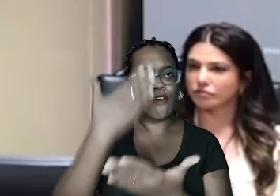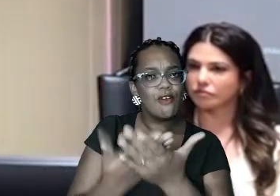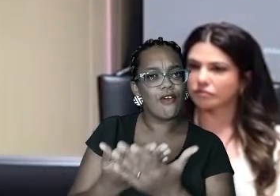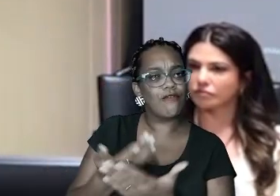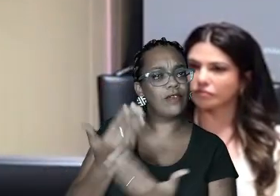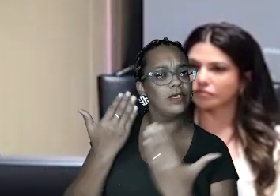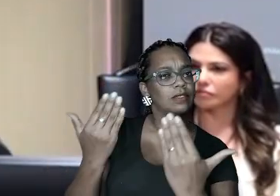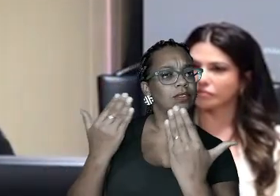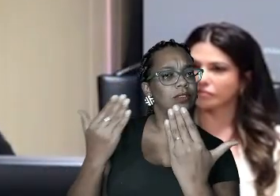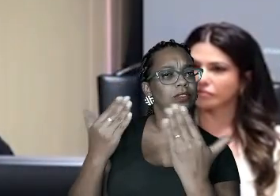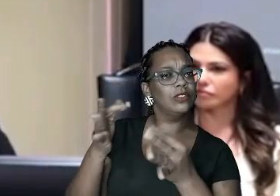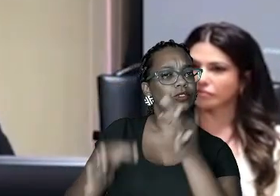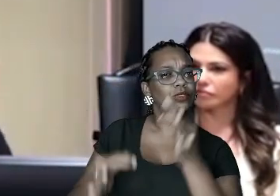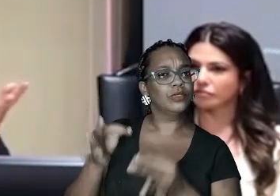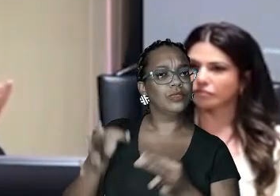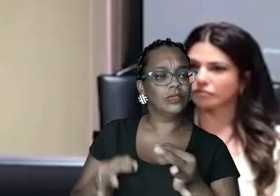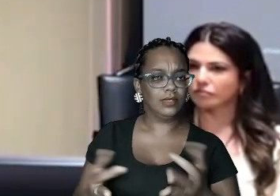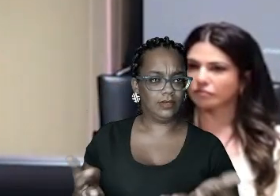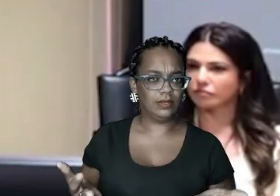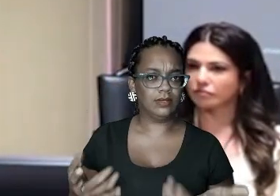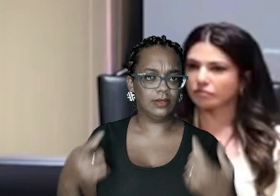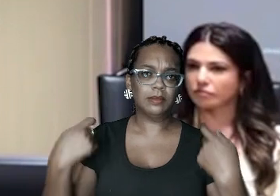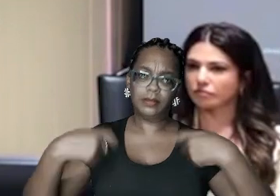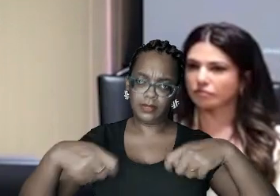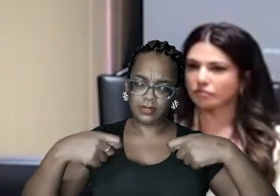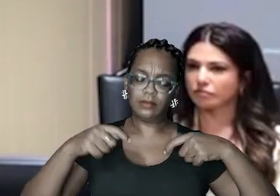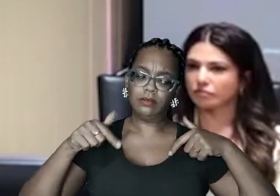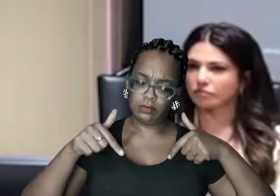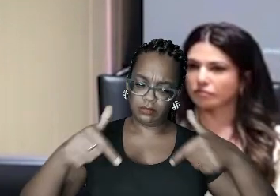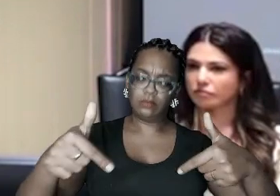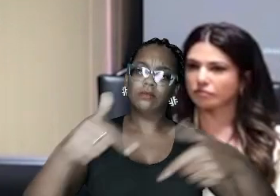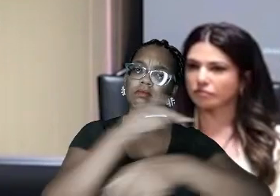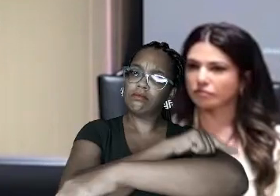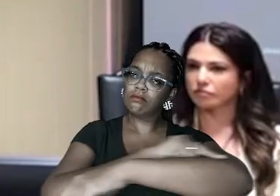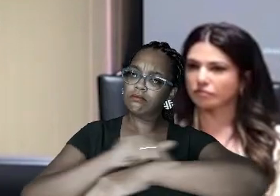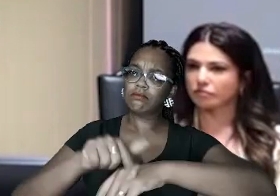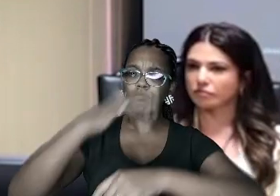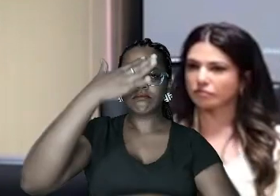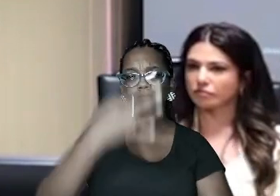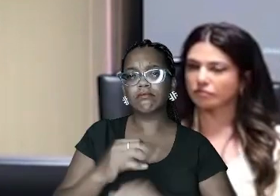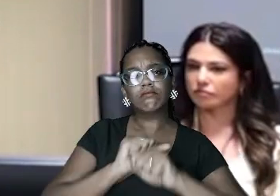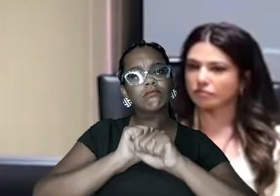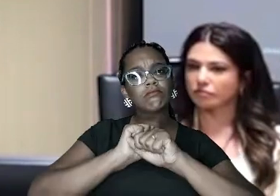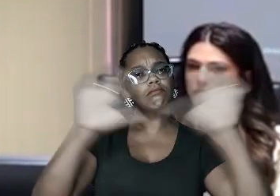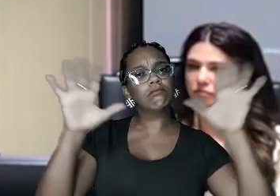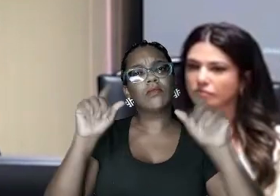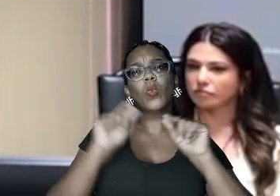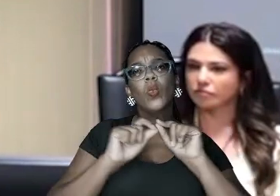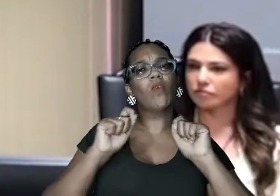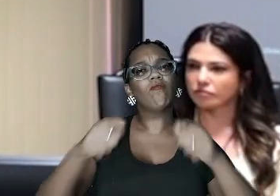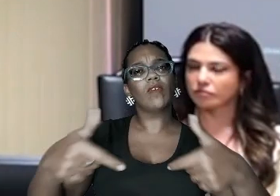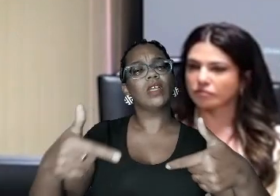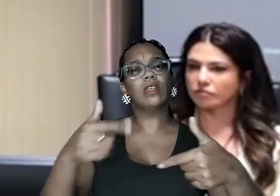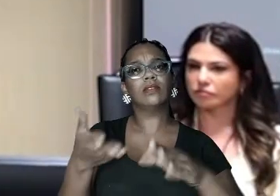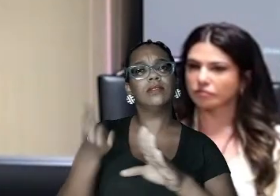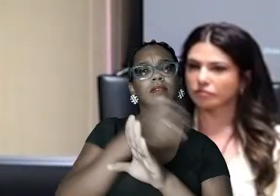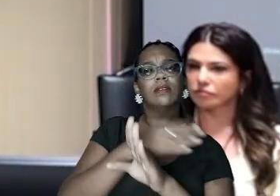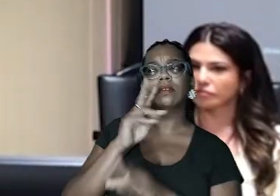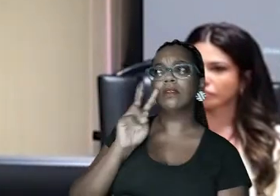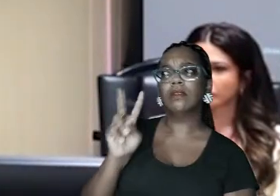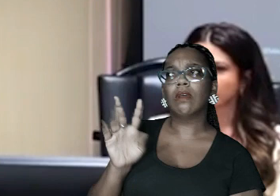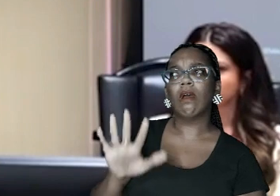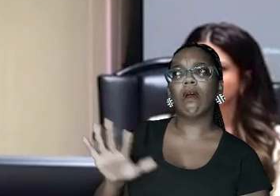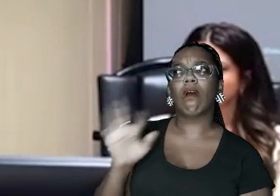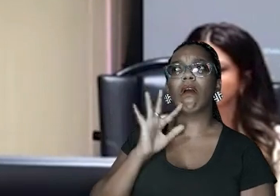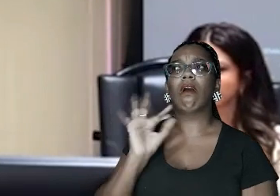práticas que levem a não confiança do administrador do juricionado né ele deve proceder de maneira a ser compreendido no que